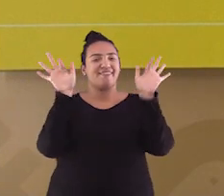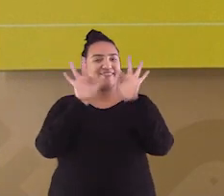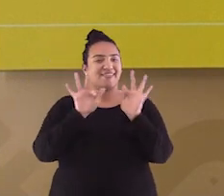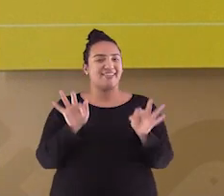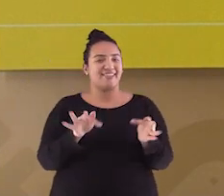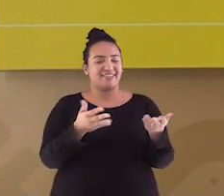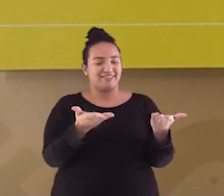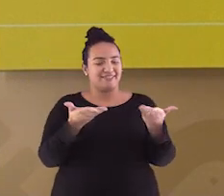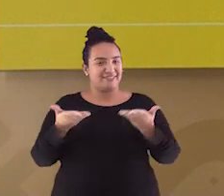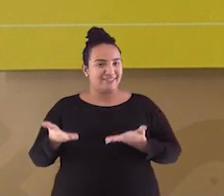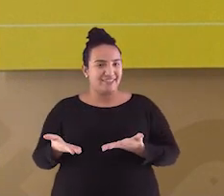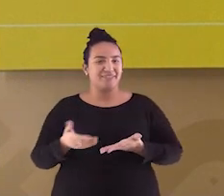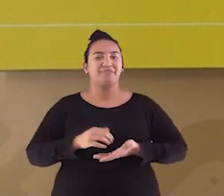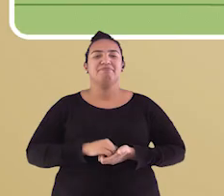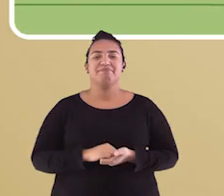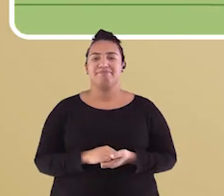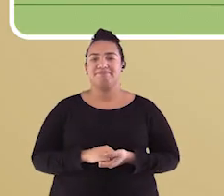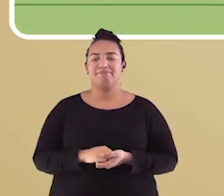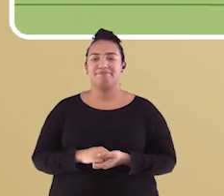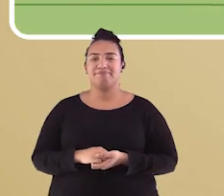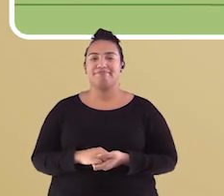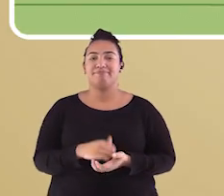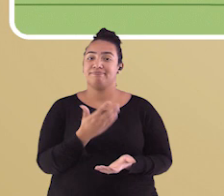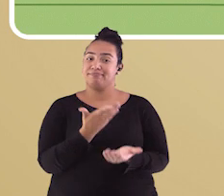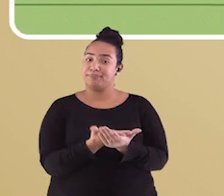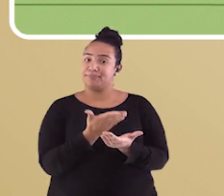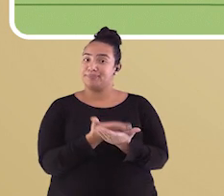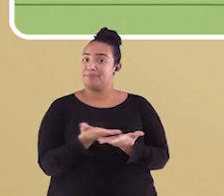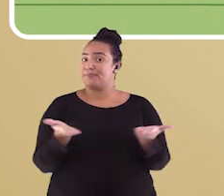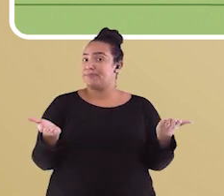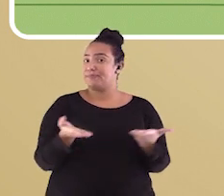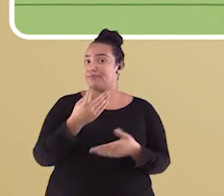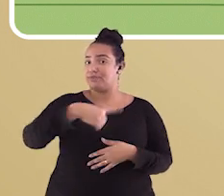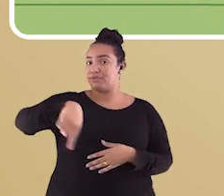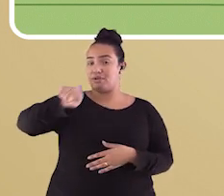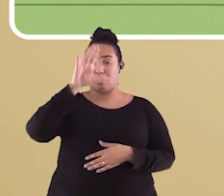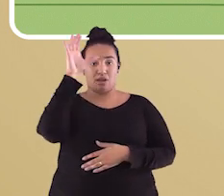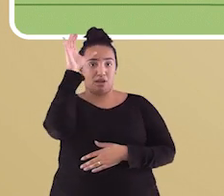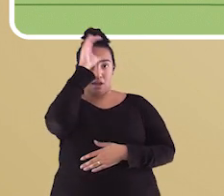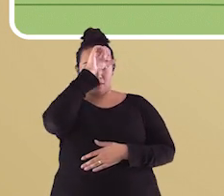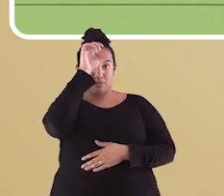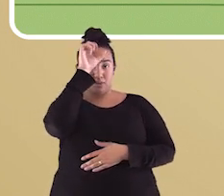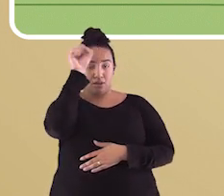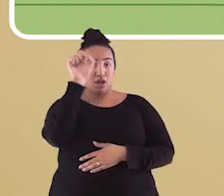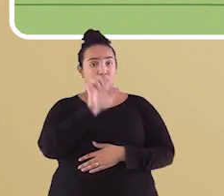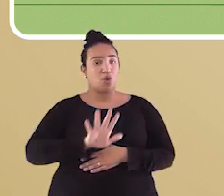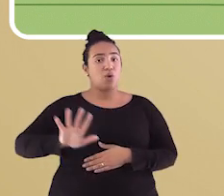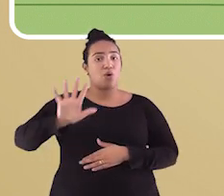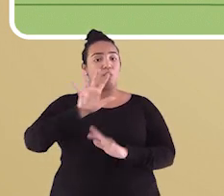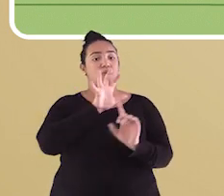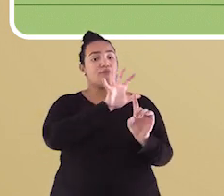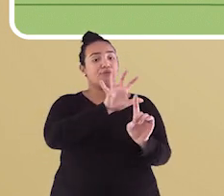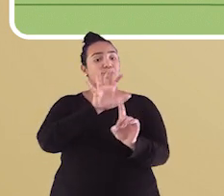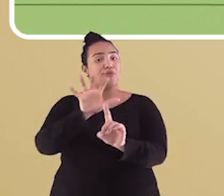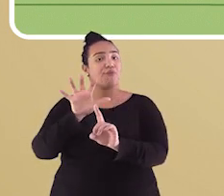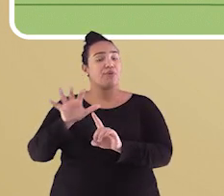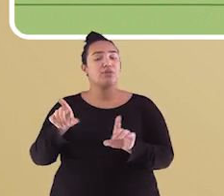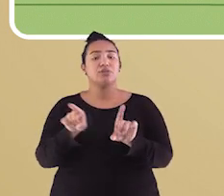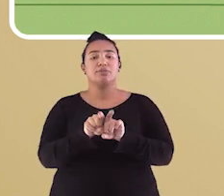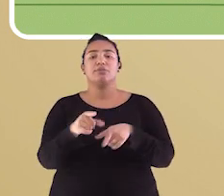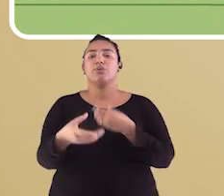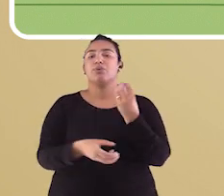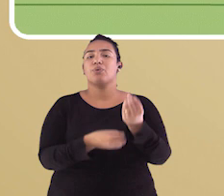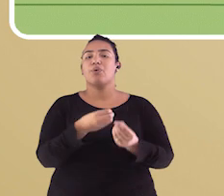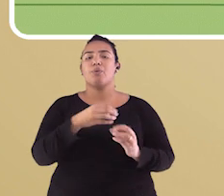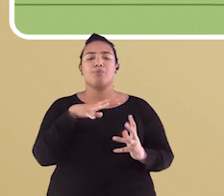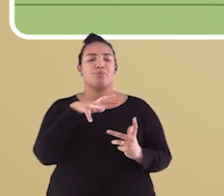de receber a sua mensagem. Na aula de hoje, vimos a influência da Europa sobre as divisões e